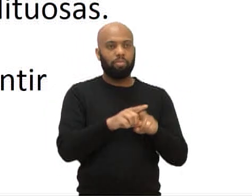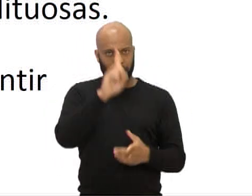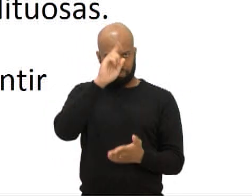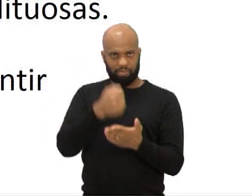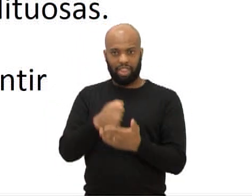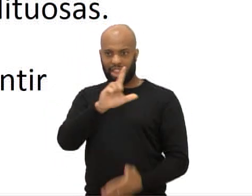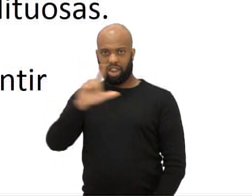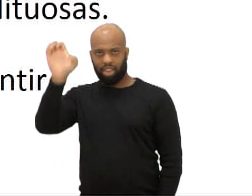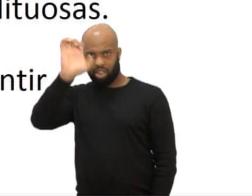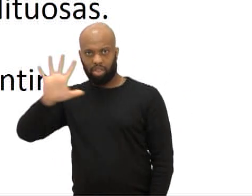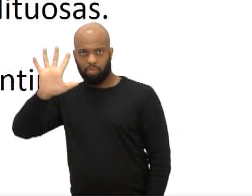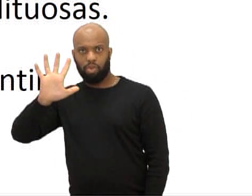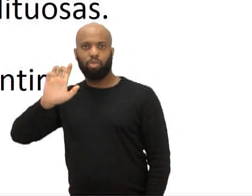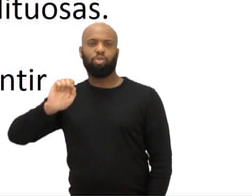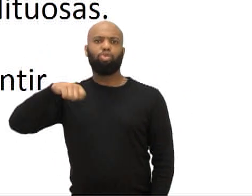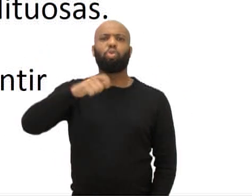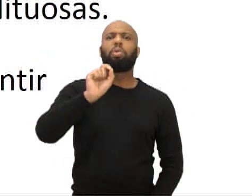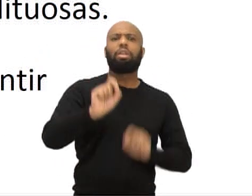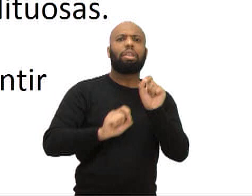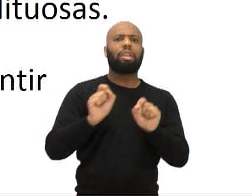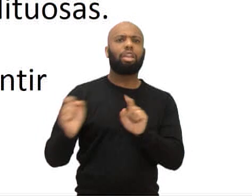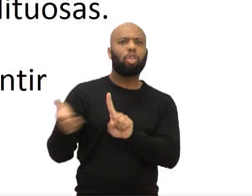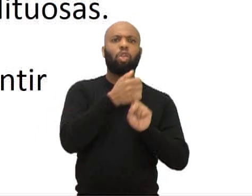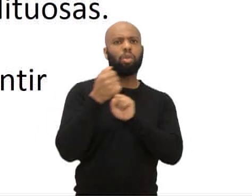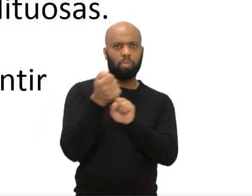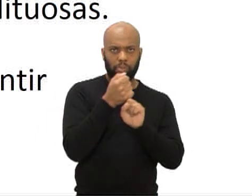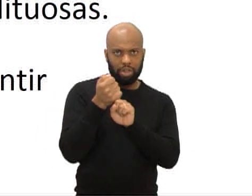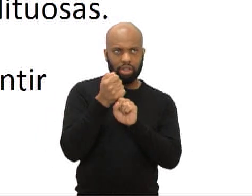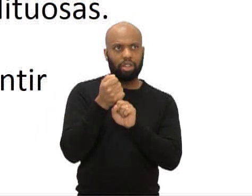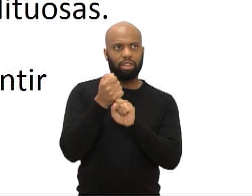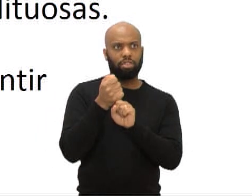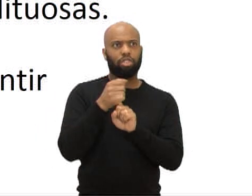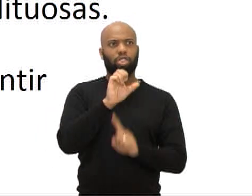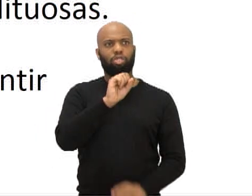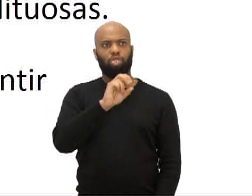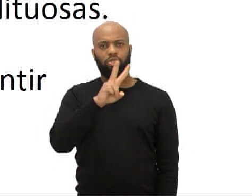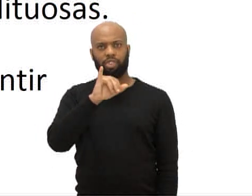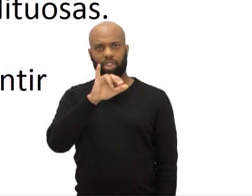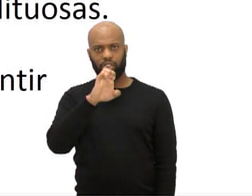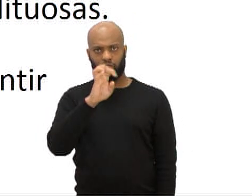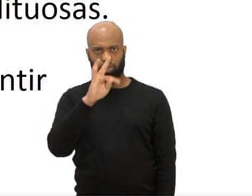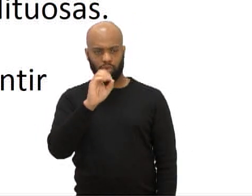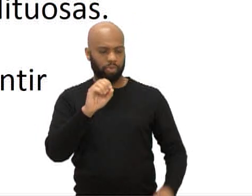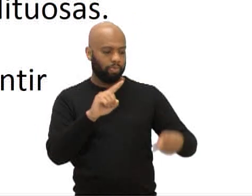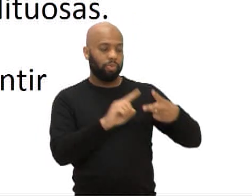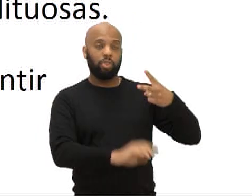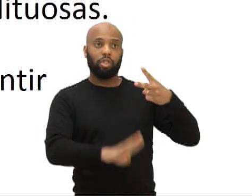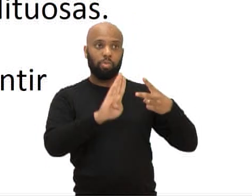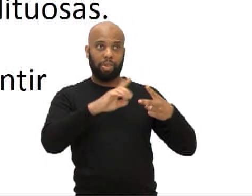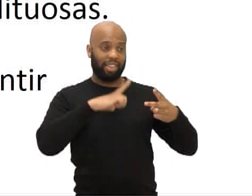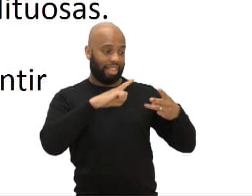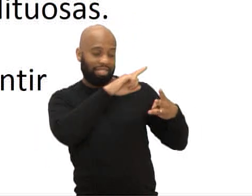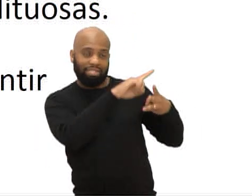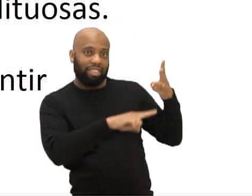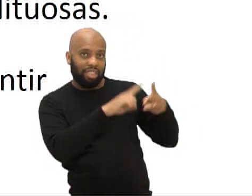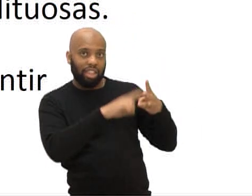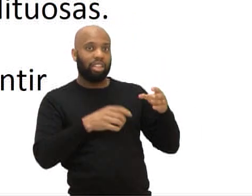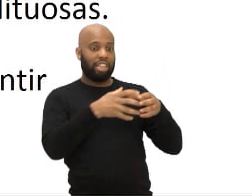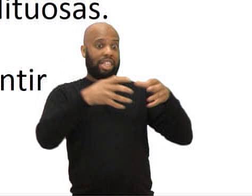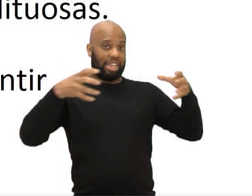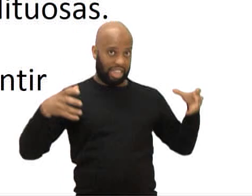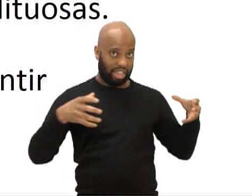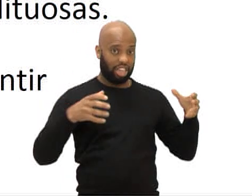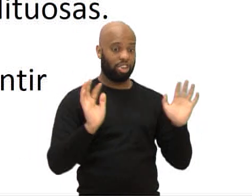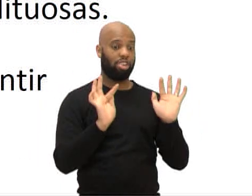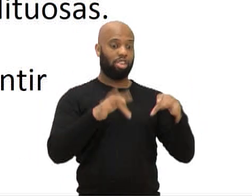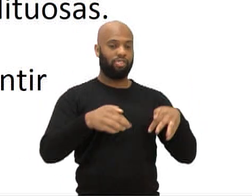europeu sob o domínio soviético? B. Os denominados Três Grandes, desde o fim